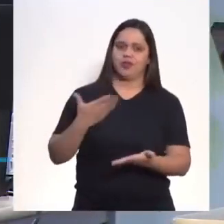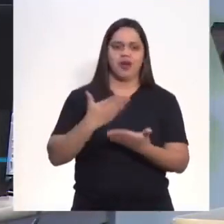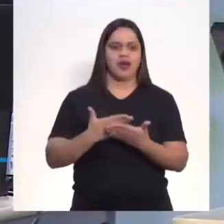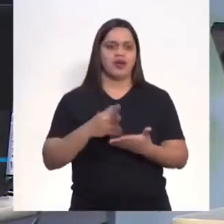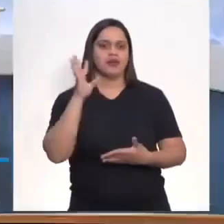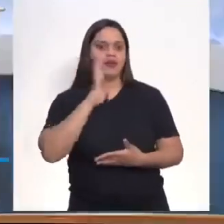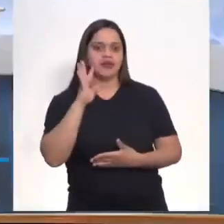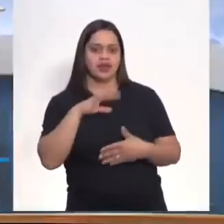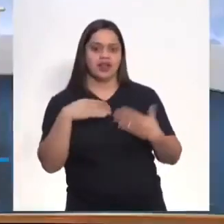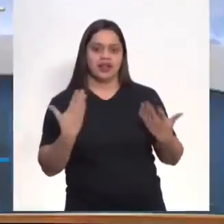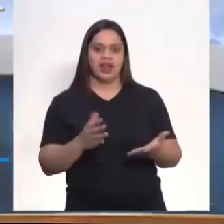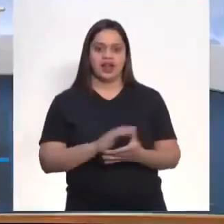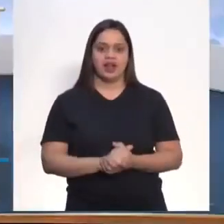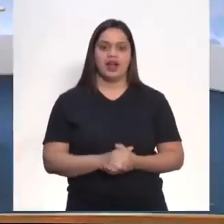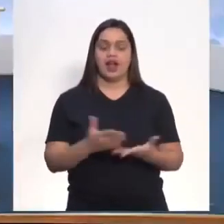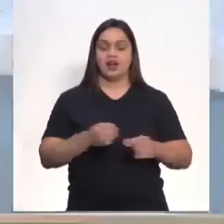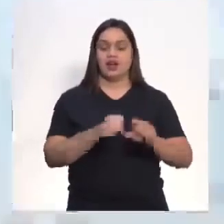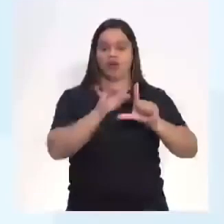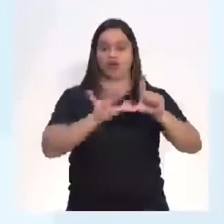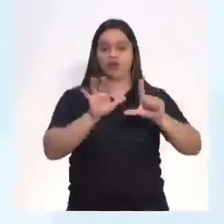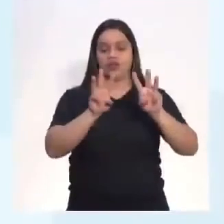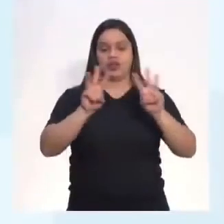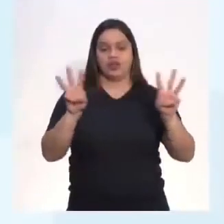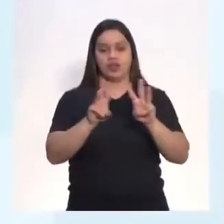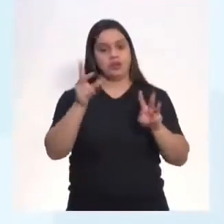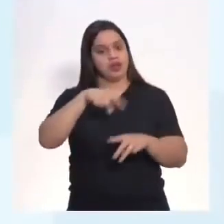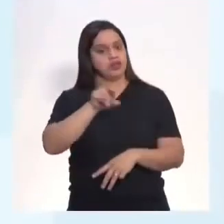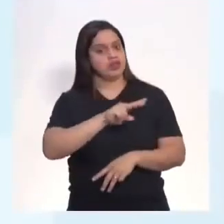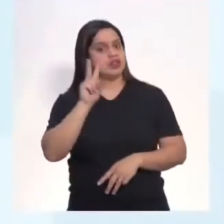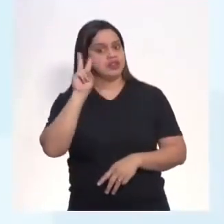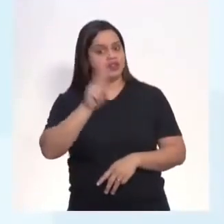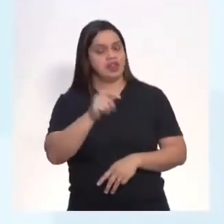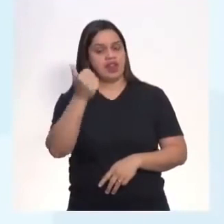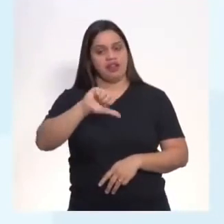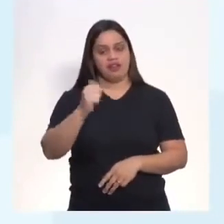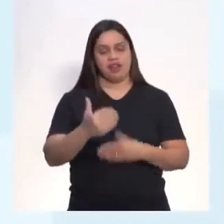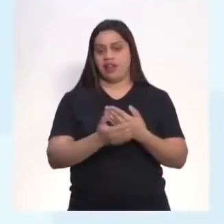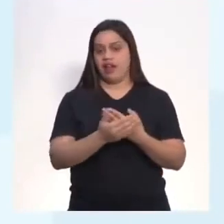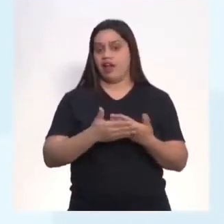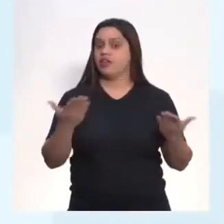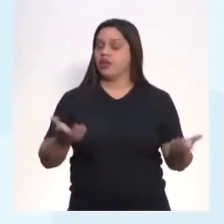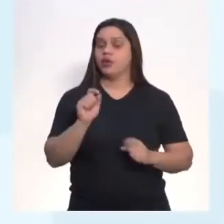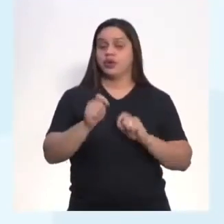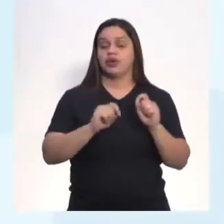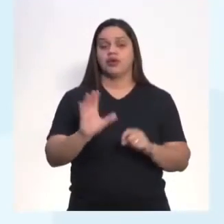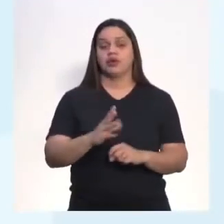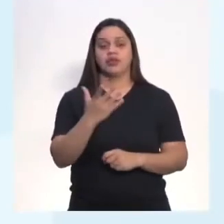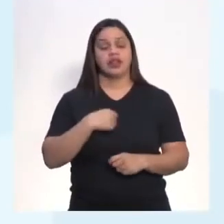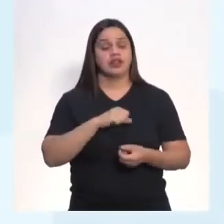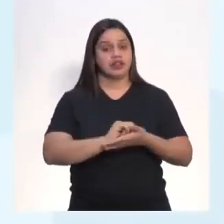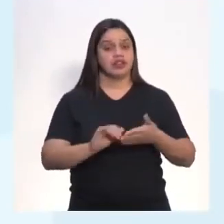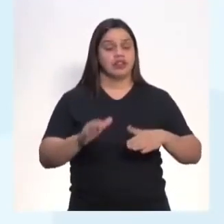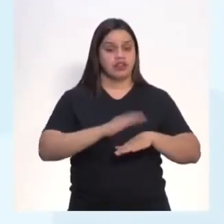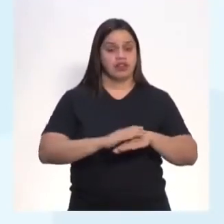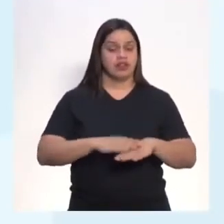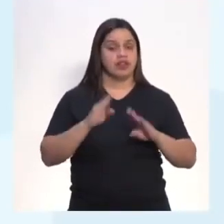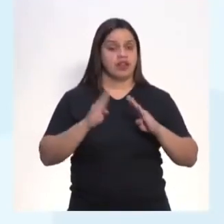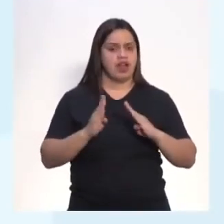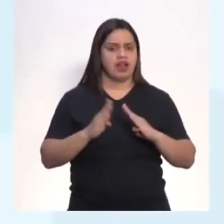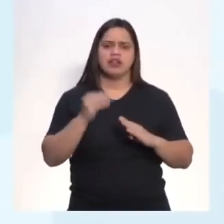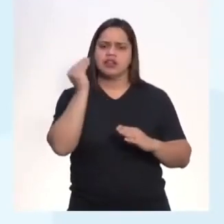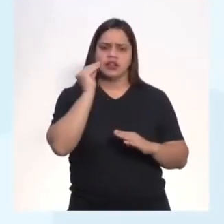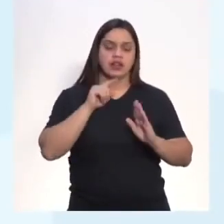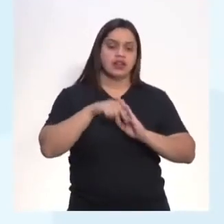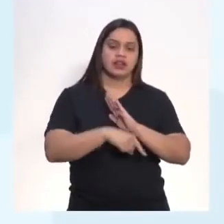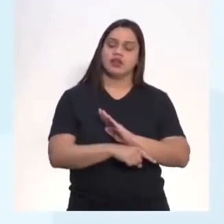a você. legal. Deixa aí o QR Code, o link para vocês avaliarem a aula. E aí é o seguinte, tarefa para casa. Tentem se